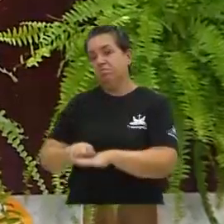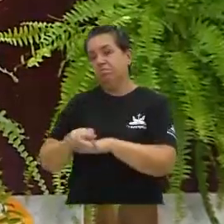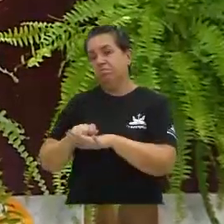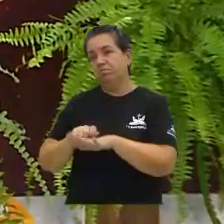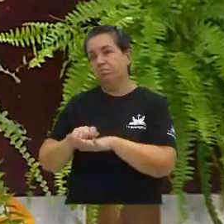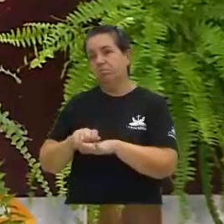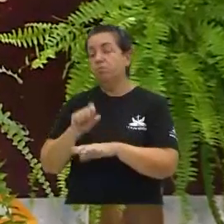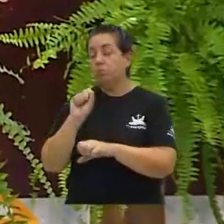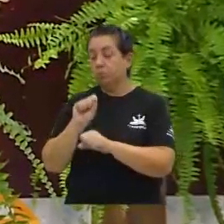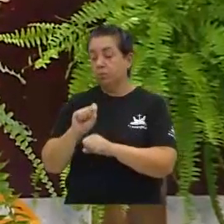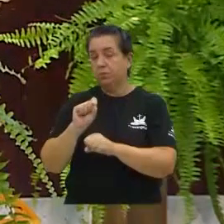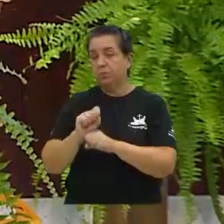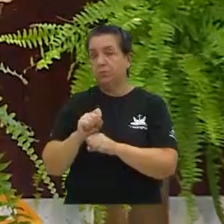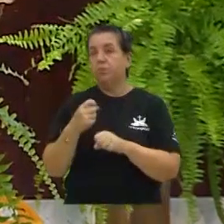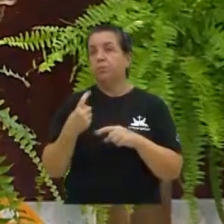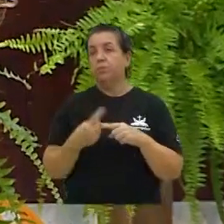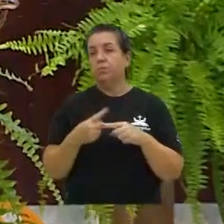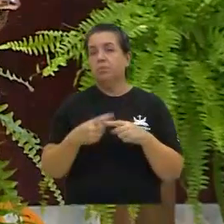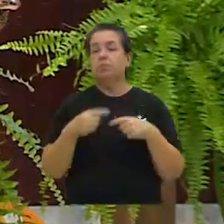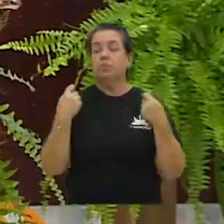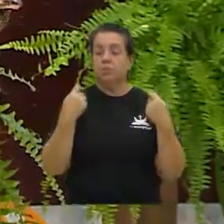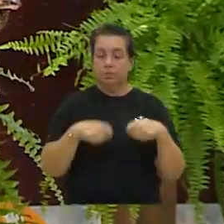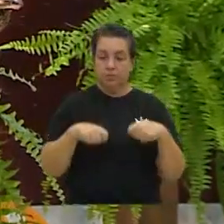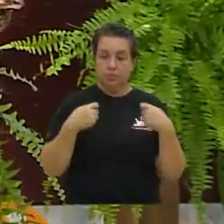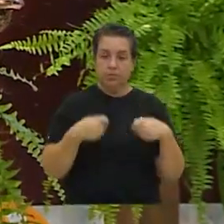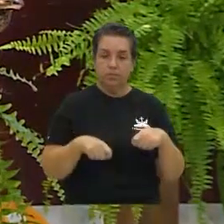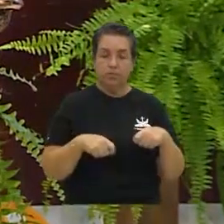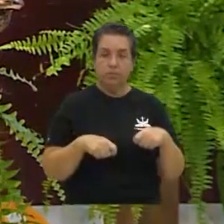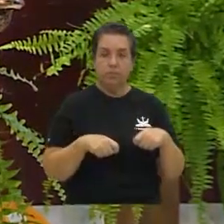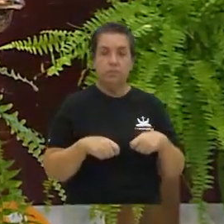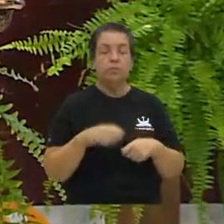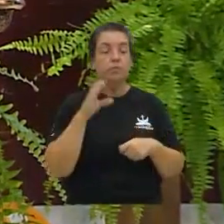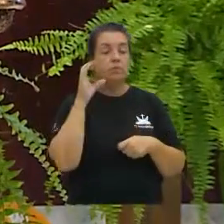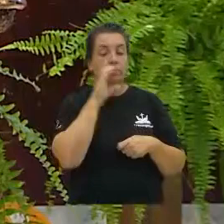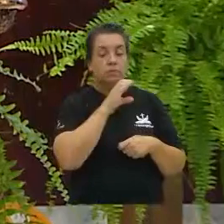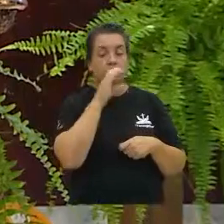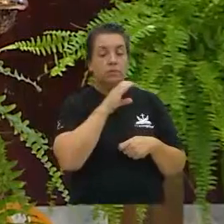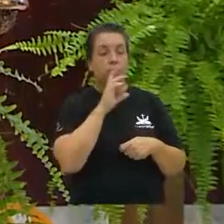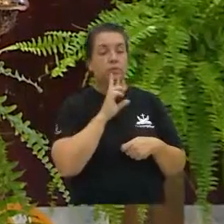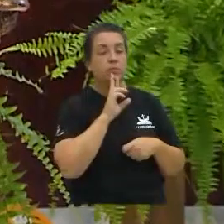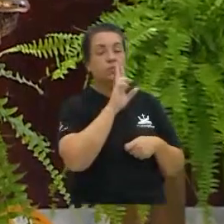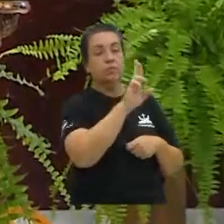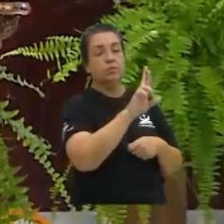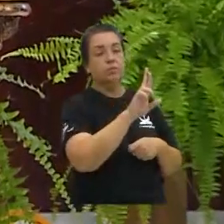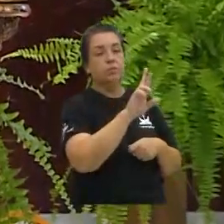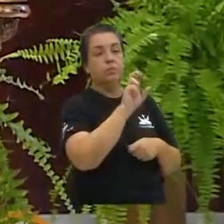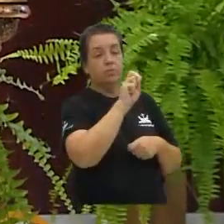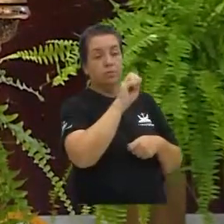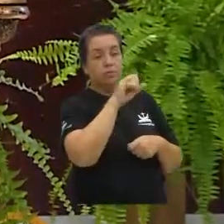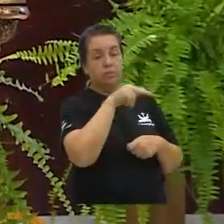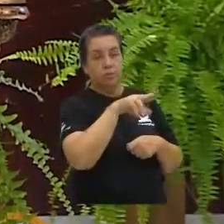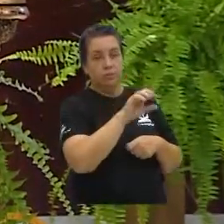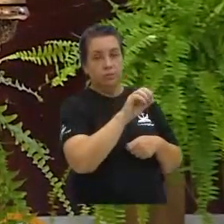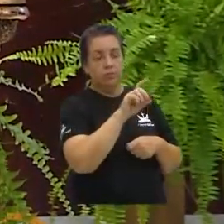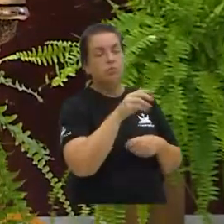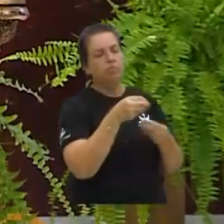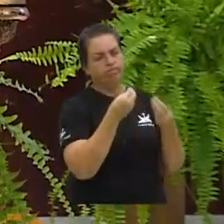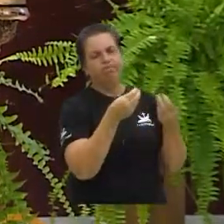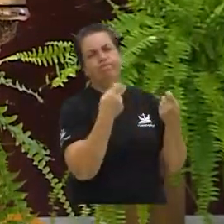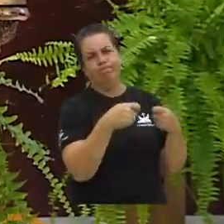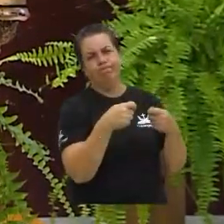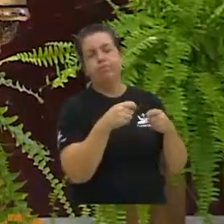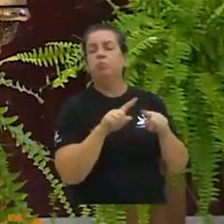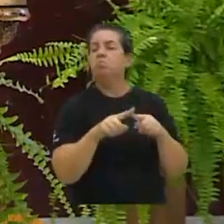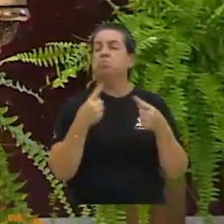parado um pouco para dar uma resposta mais rápida ao sínodo. Mas por que todo esse envolvimento